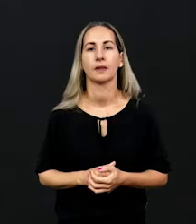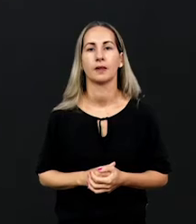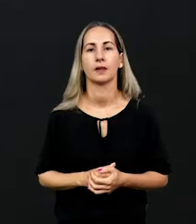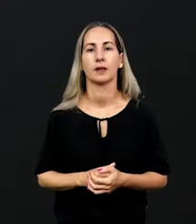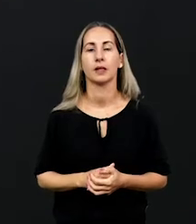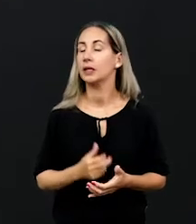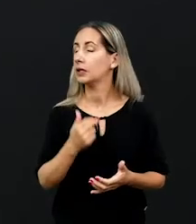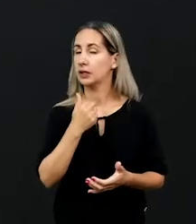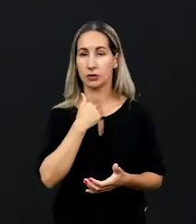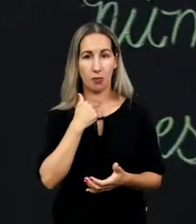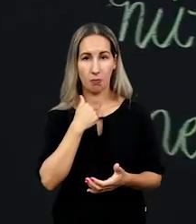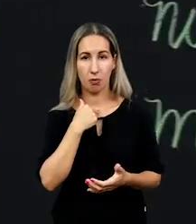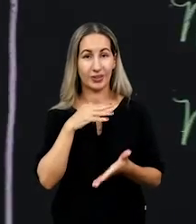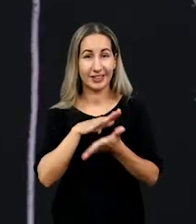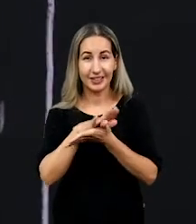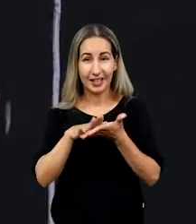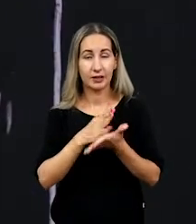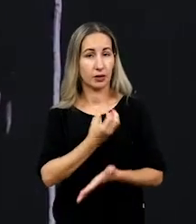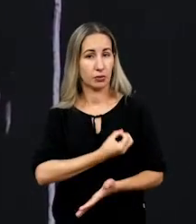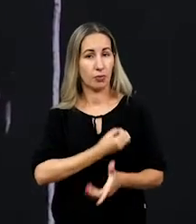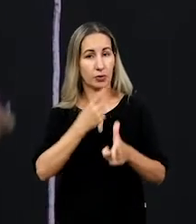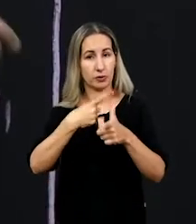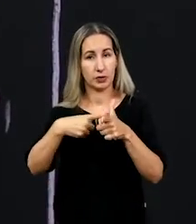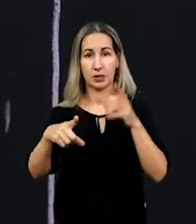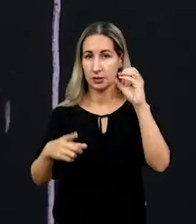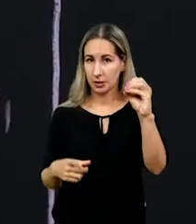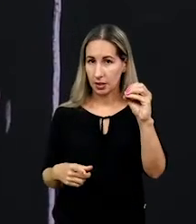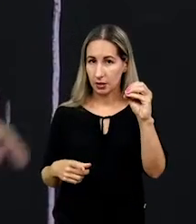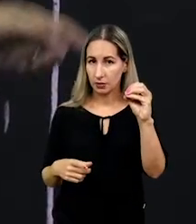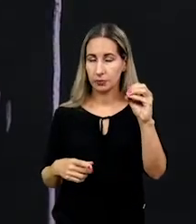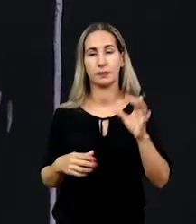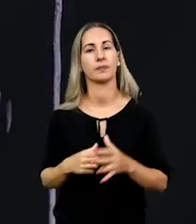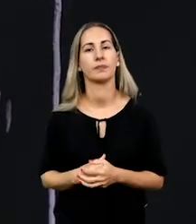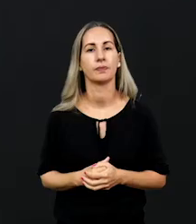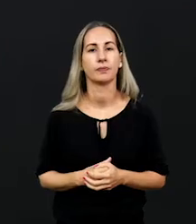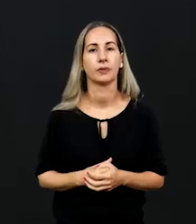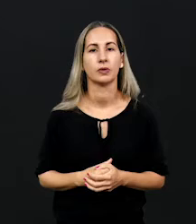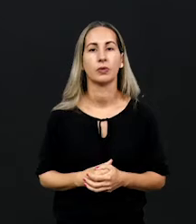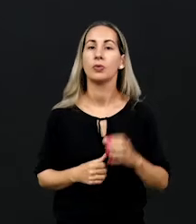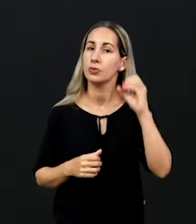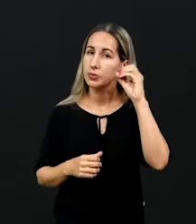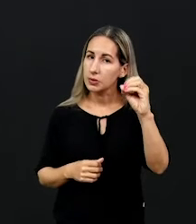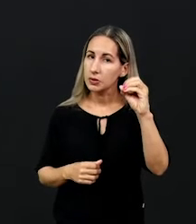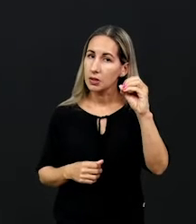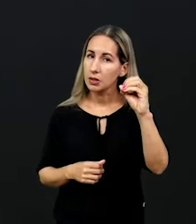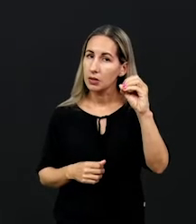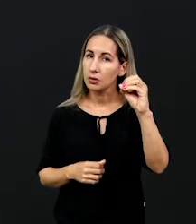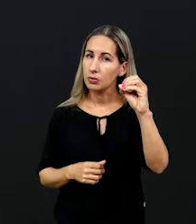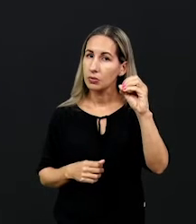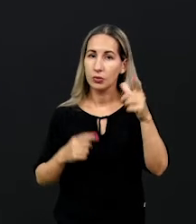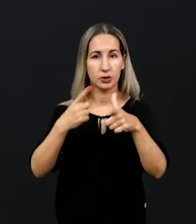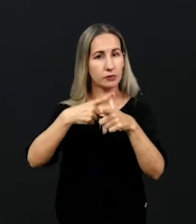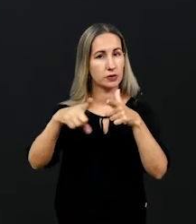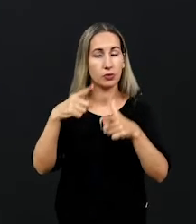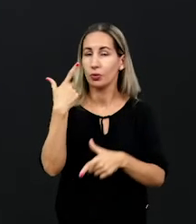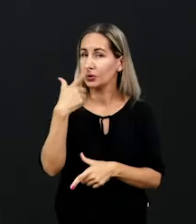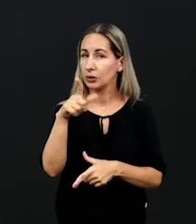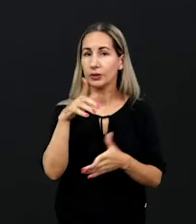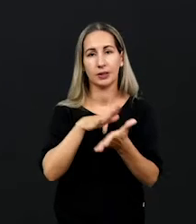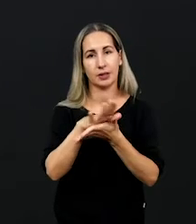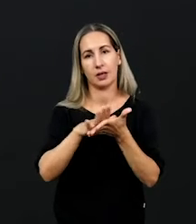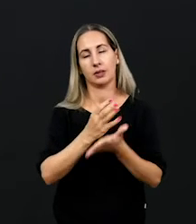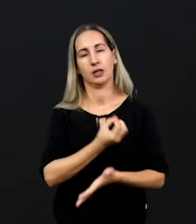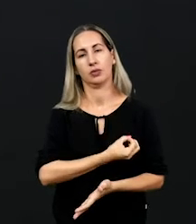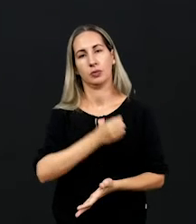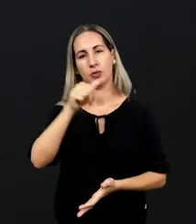se eu não posso pegar nenhum número e dividir por 0, automaticamente o 0 não é divisor de nenhum